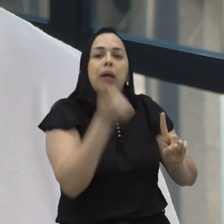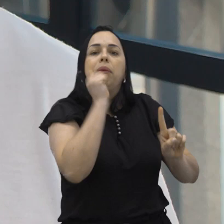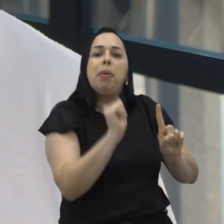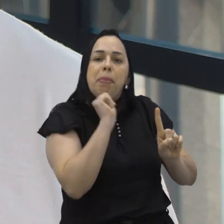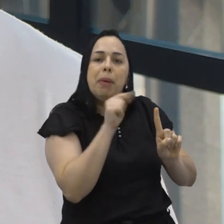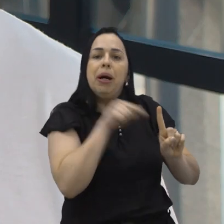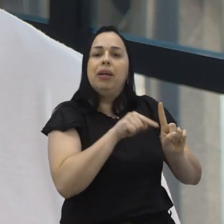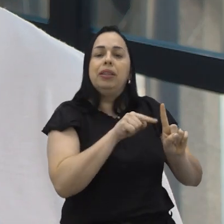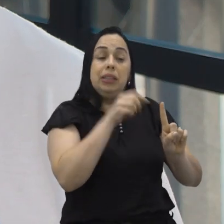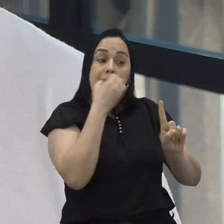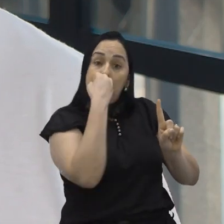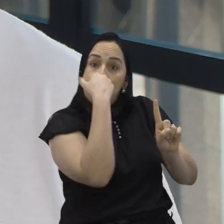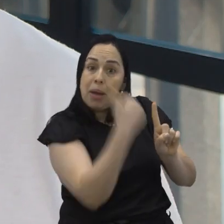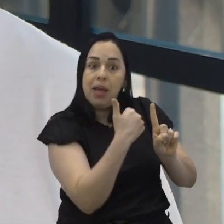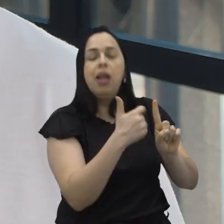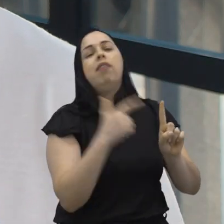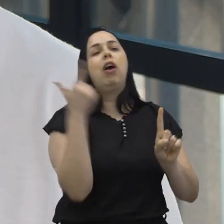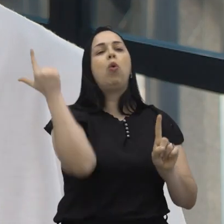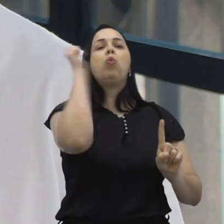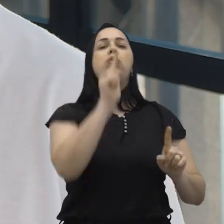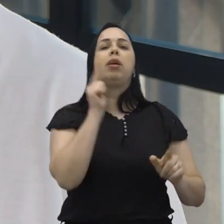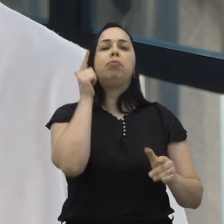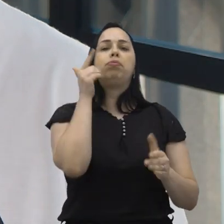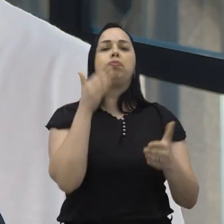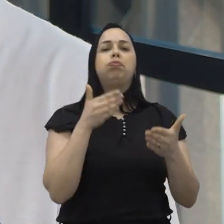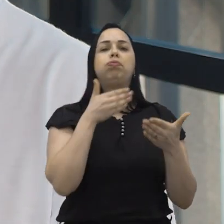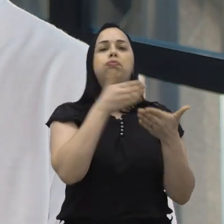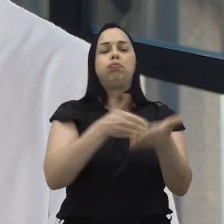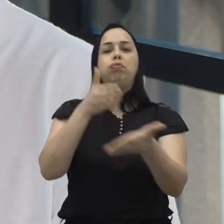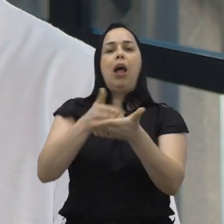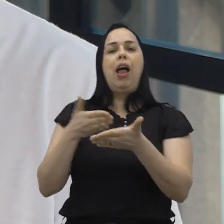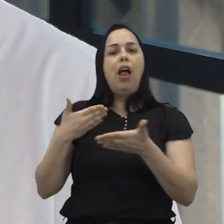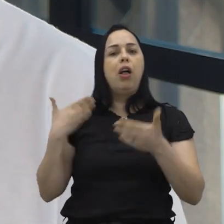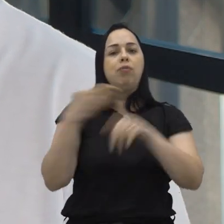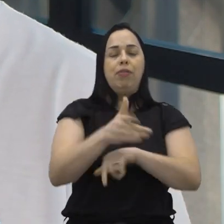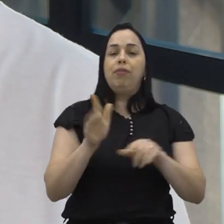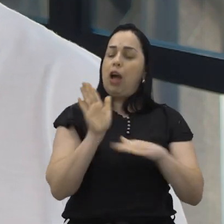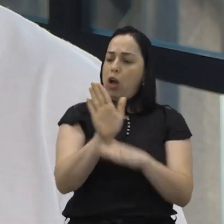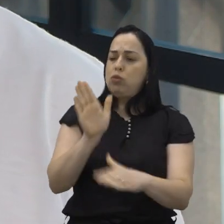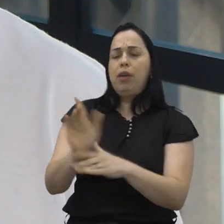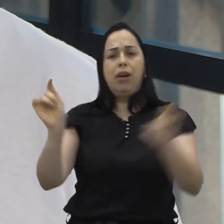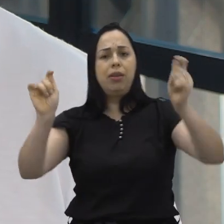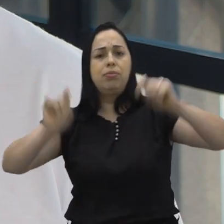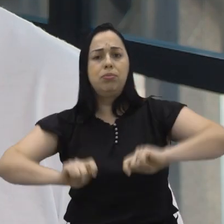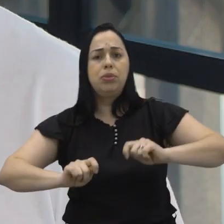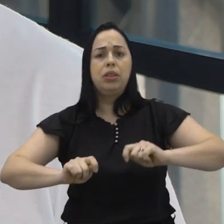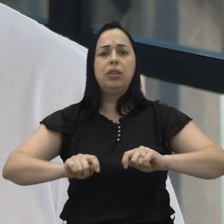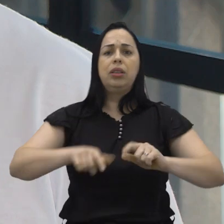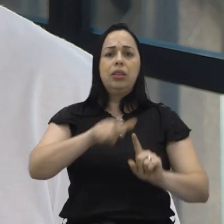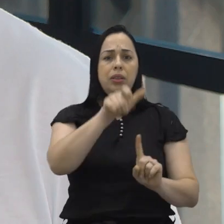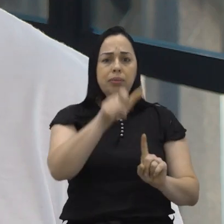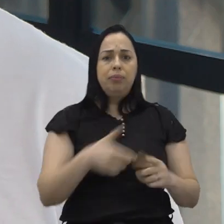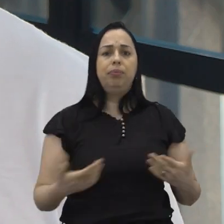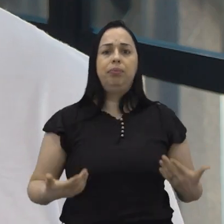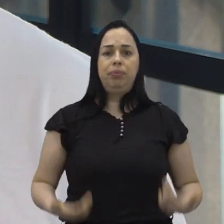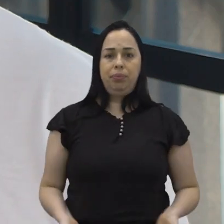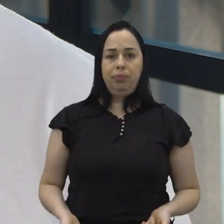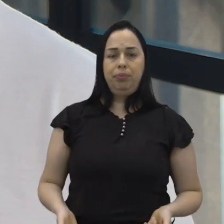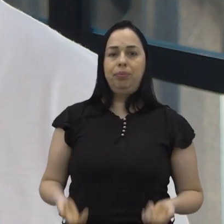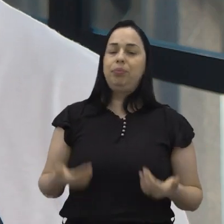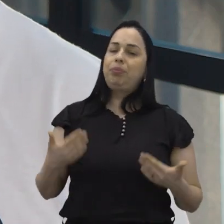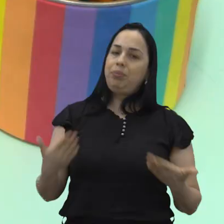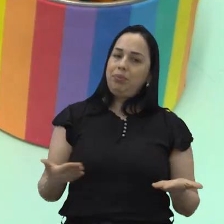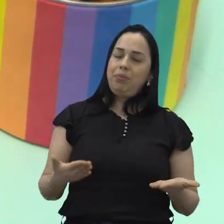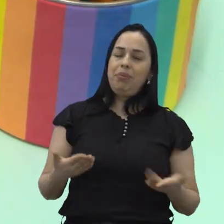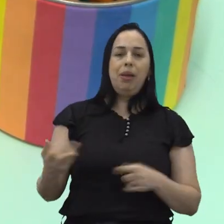cuidador, ele estando bem, a gente sabe que ele vai conseguir ajudar o teu filho, o teu neto, enfim, aquele autista que ele